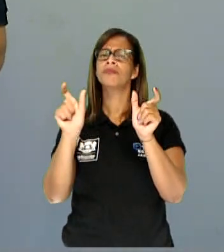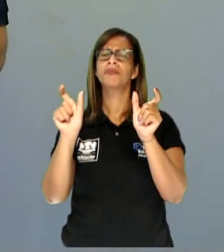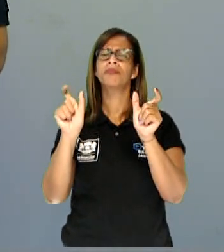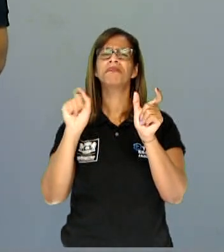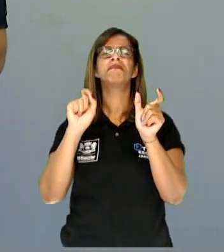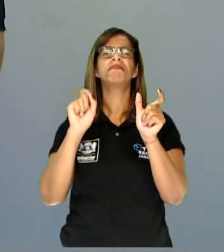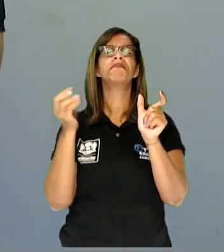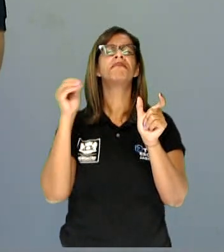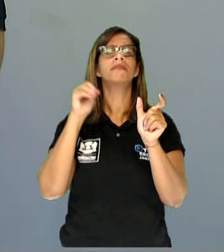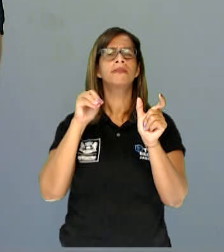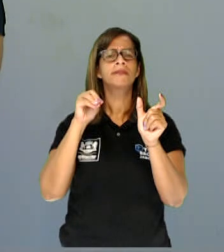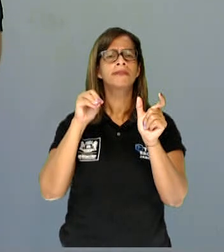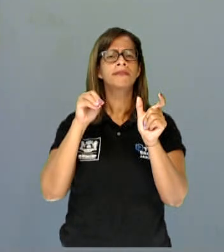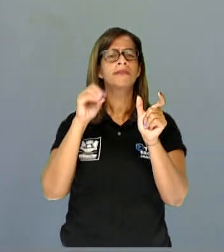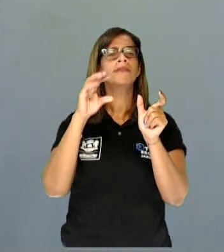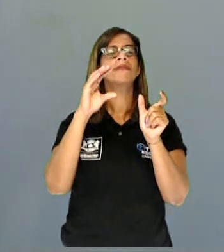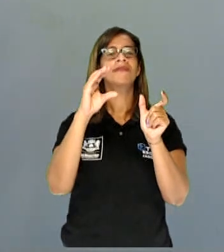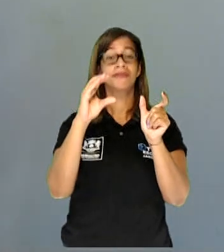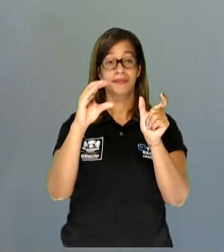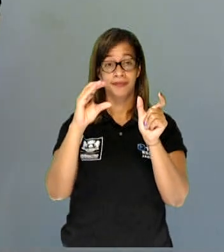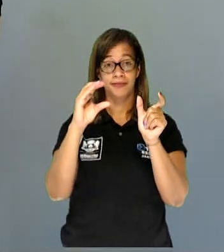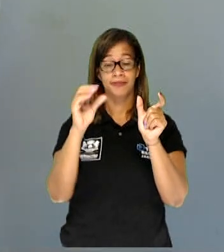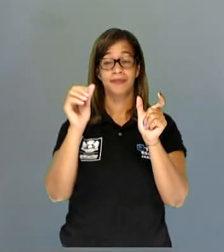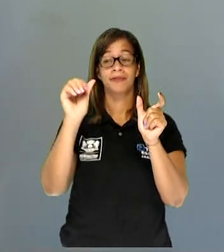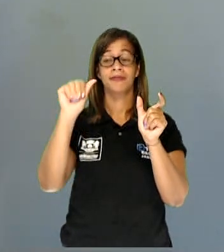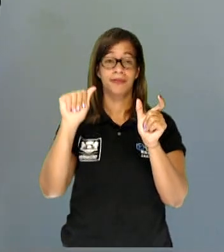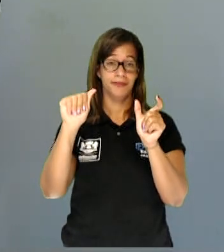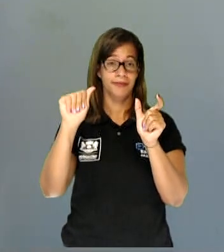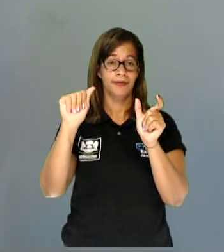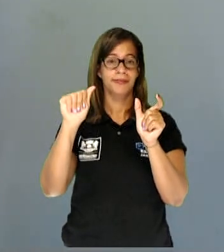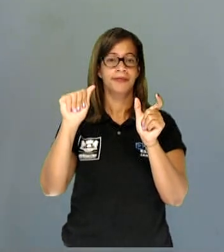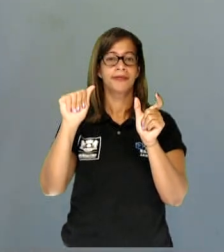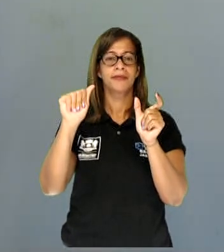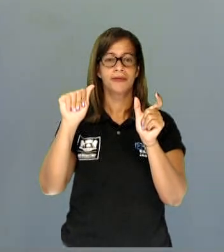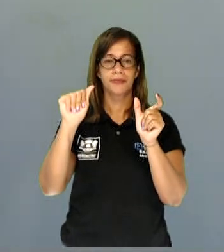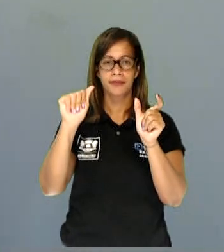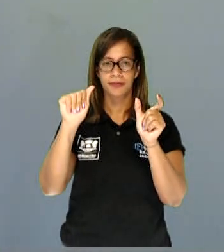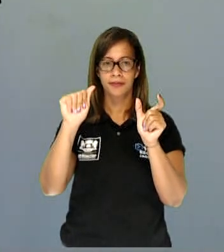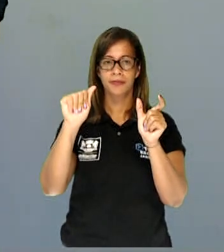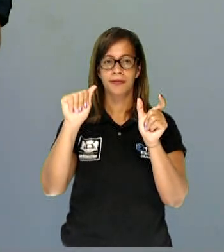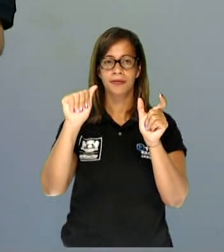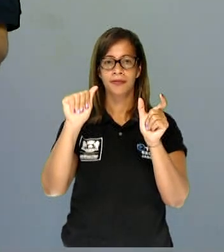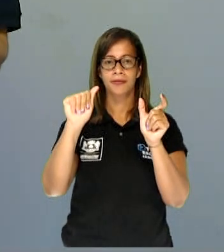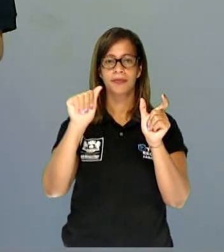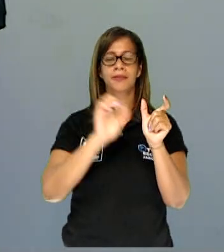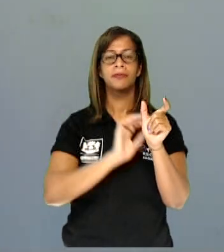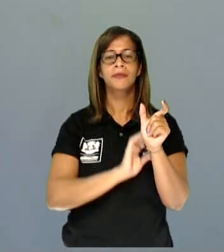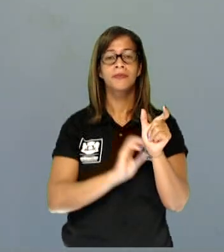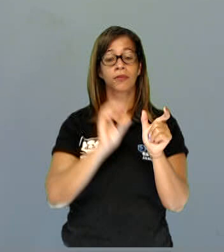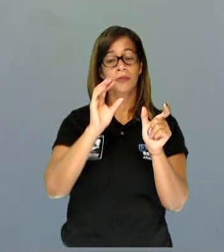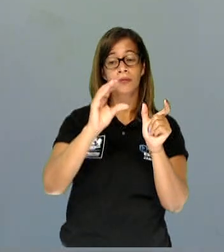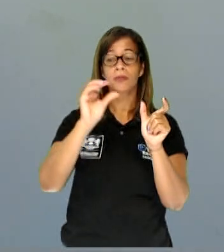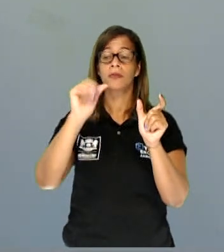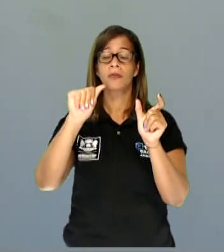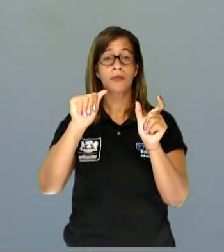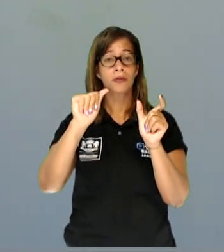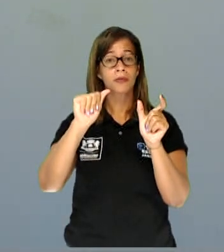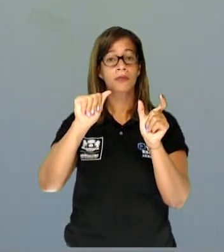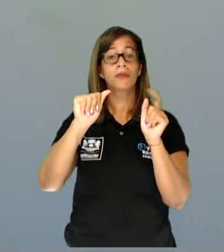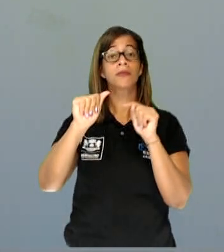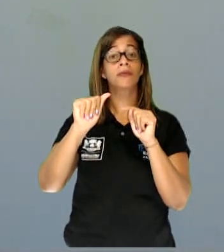C. Muito bem. A. Co, co. Se ca é CA, co é